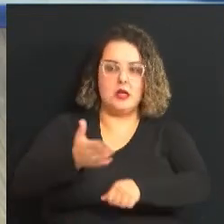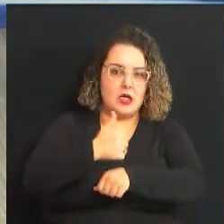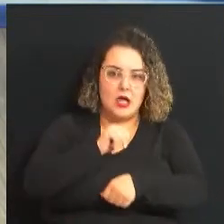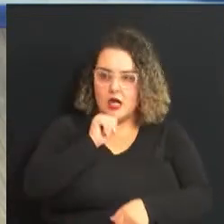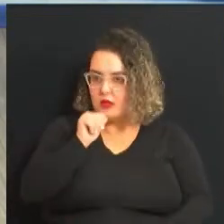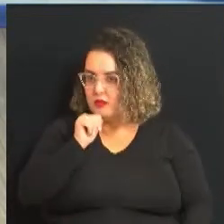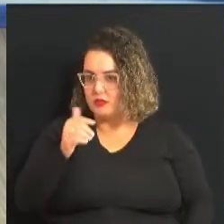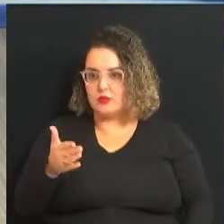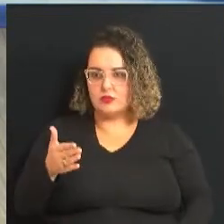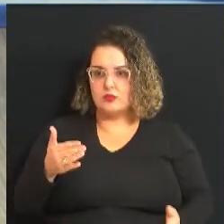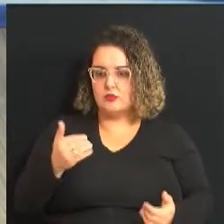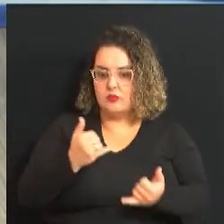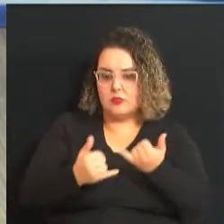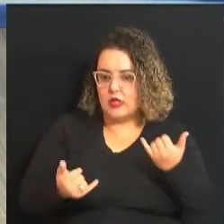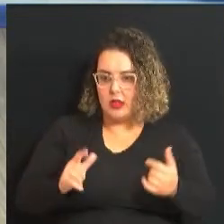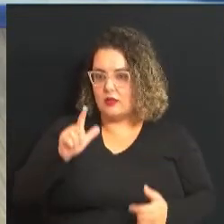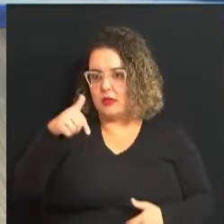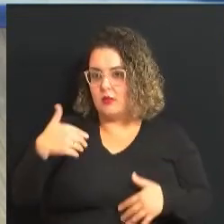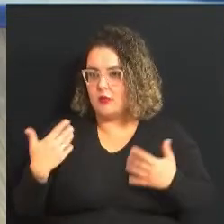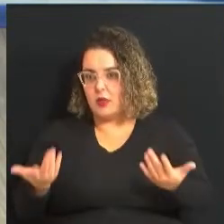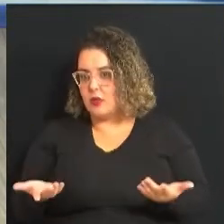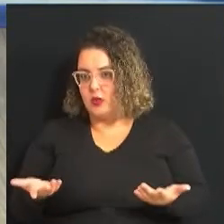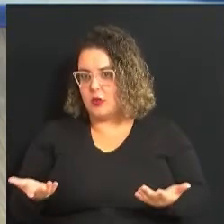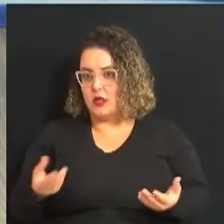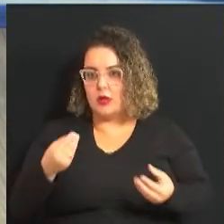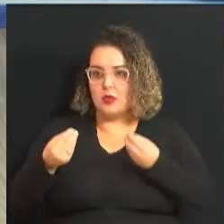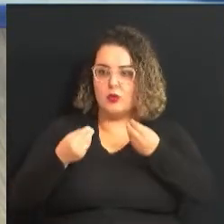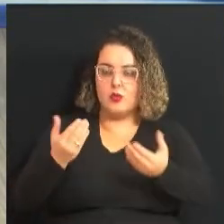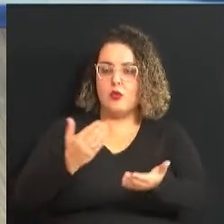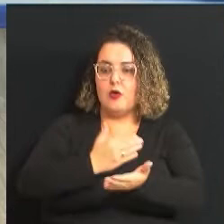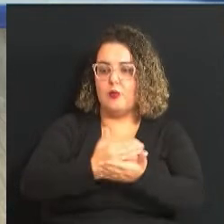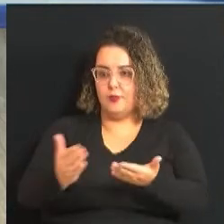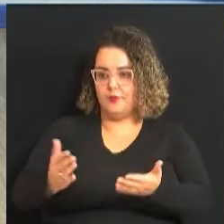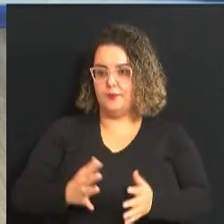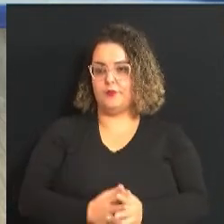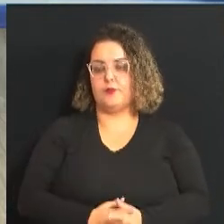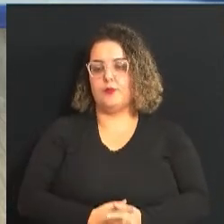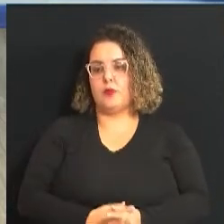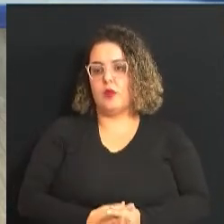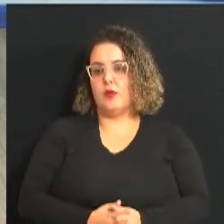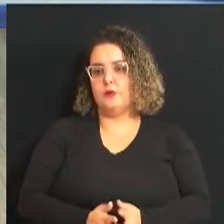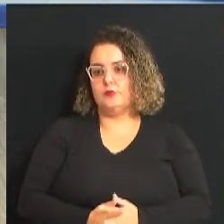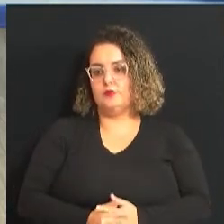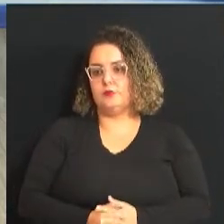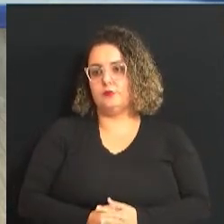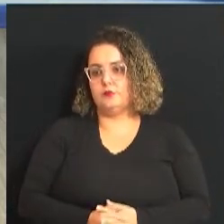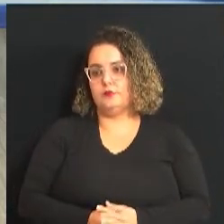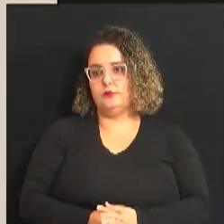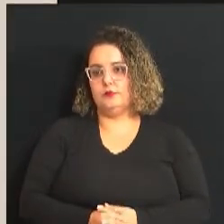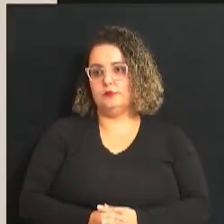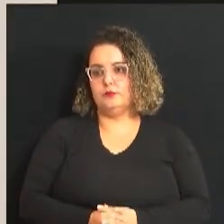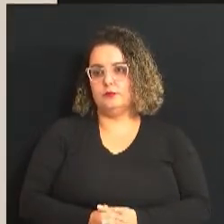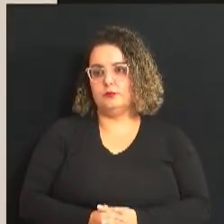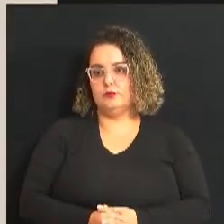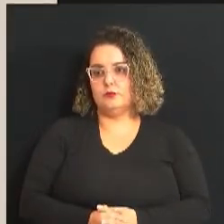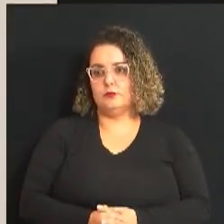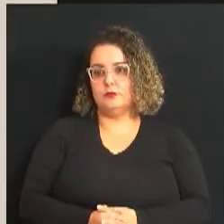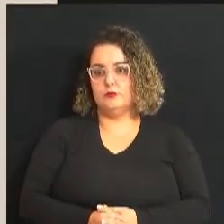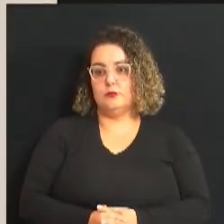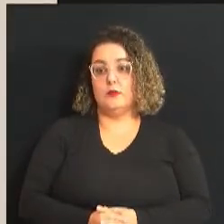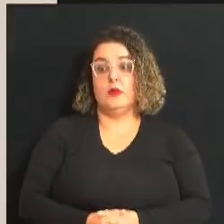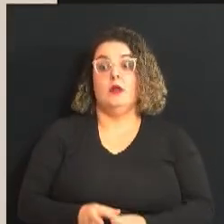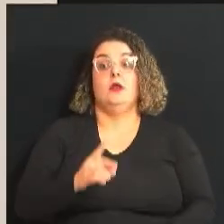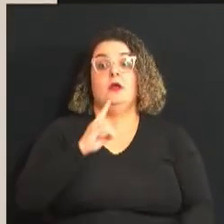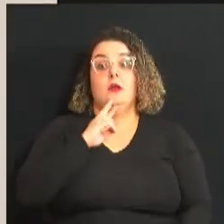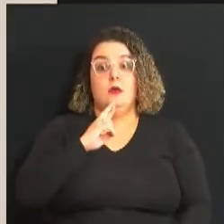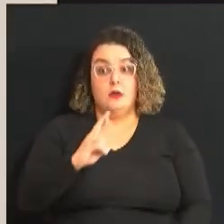meio, depois? Quando e como começar aí a se proteger dessa forma? Olha, eu vou responder essa